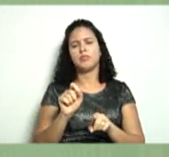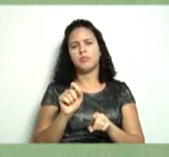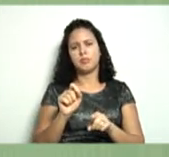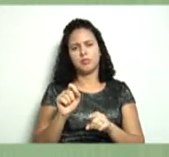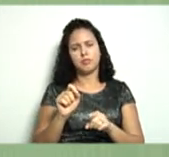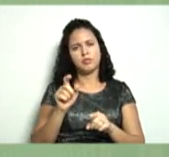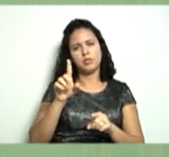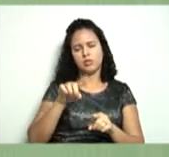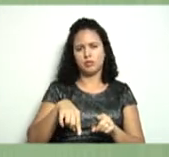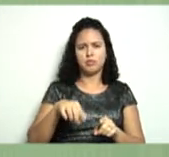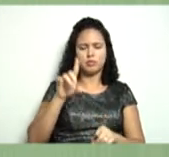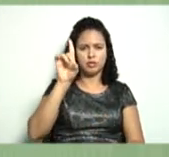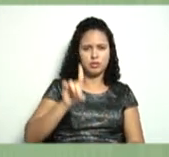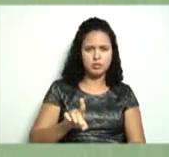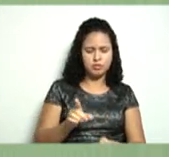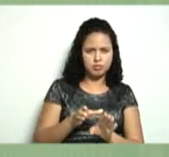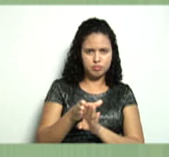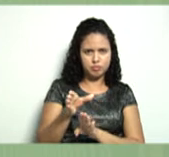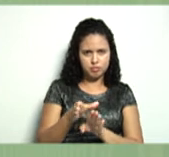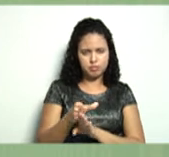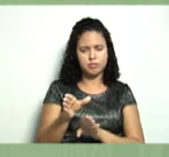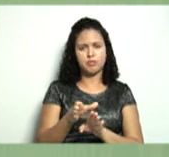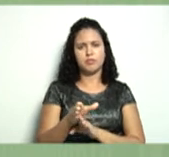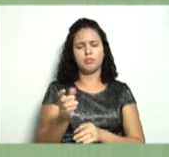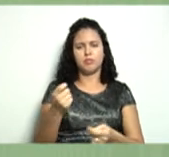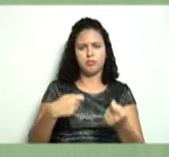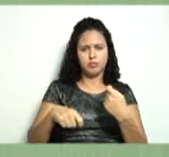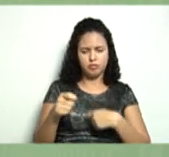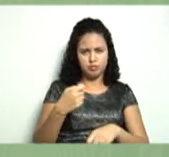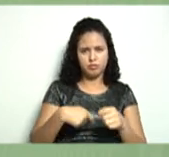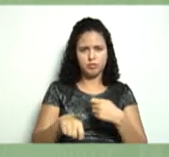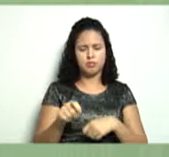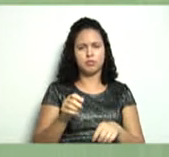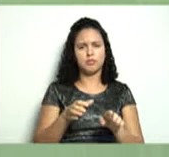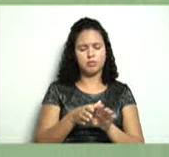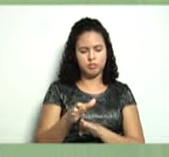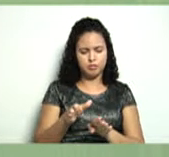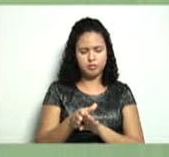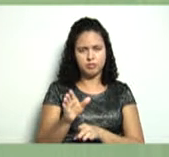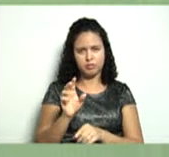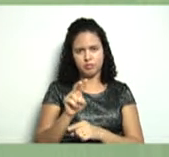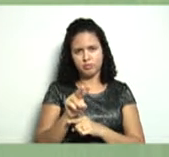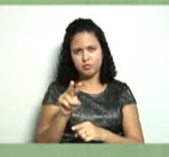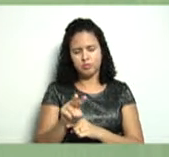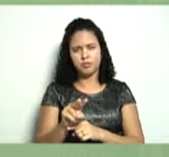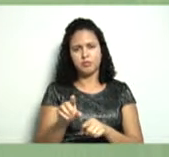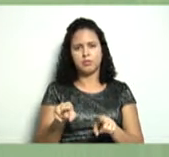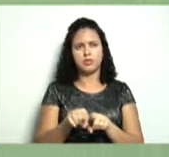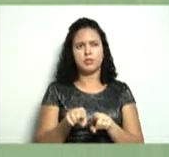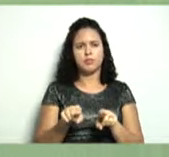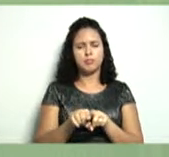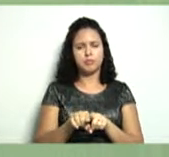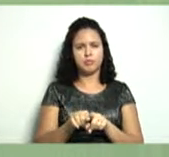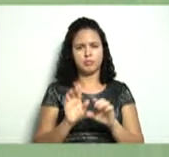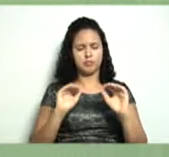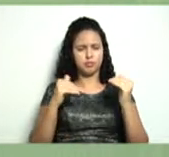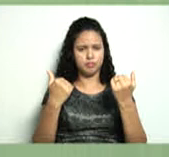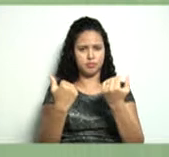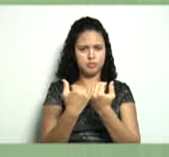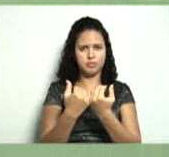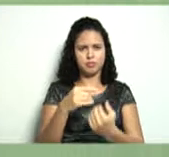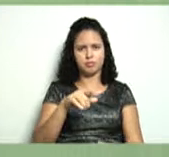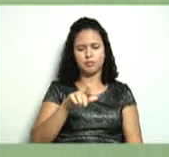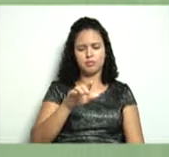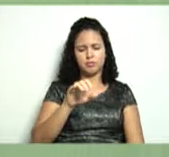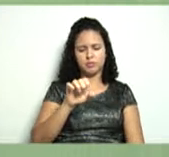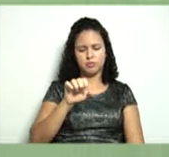diretoria ou o conselho de administração e o conselho fiscal. Nós vimos também que a Assembleia Geral dos